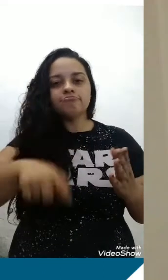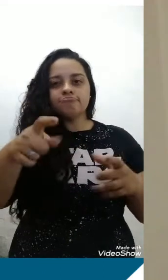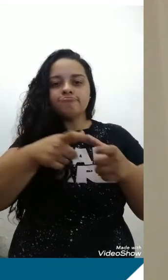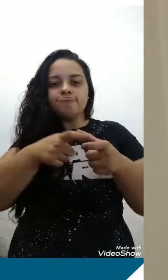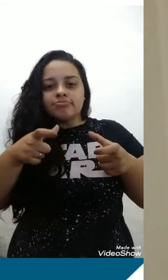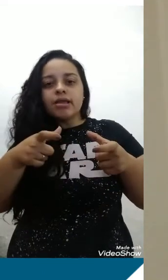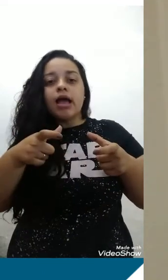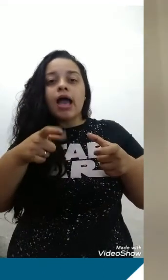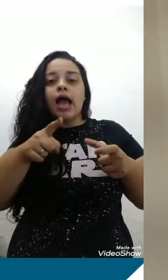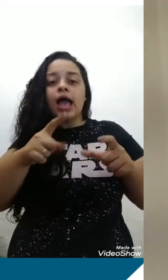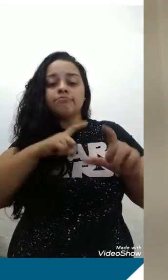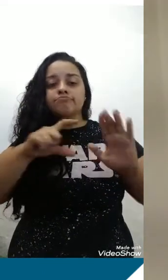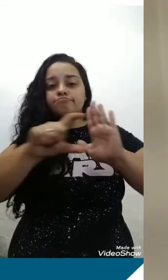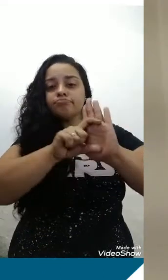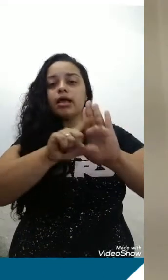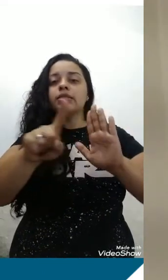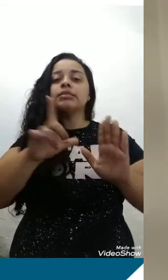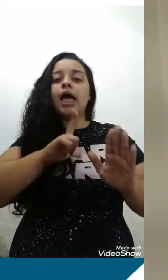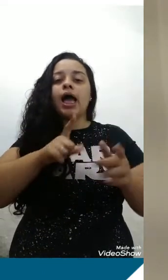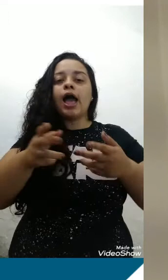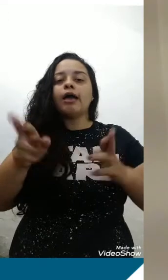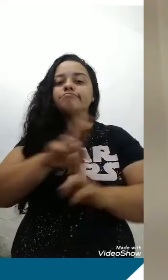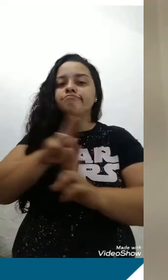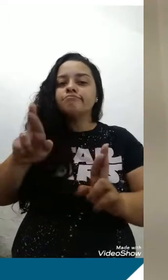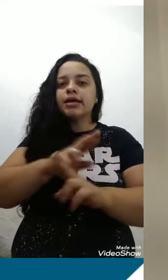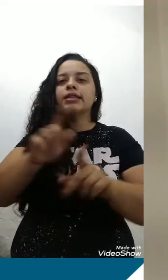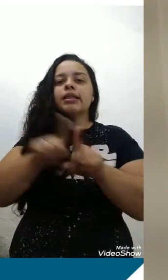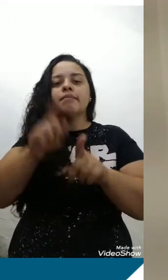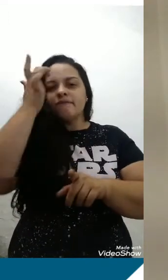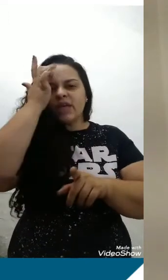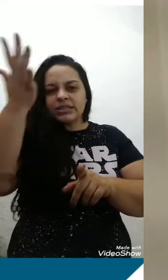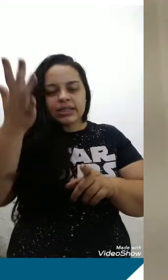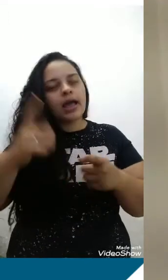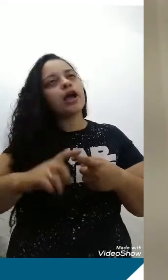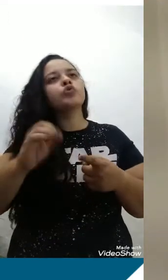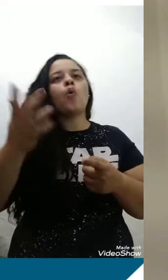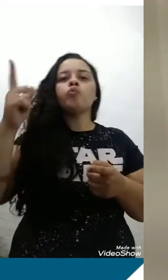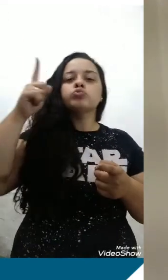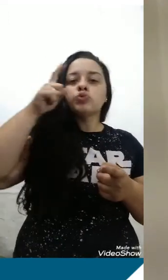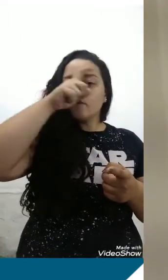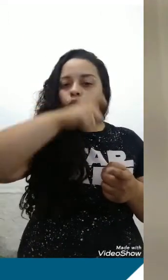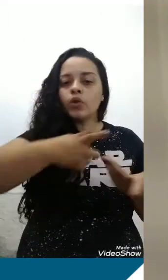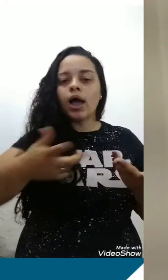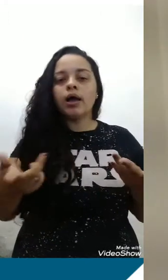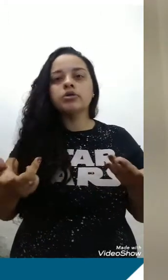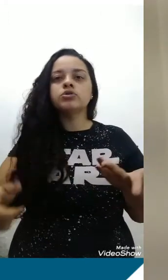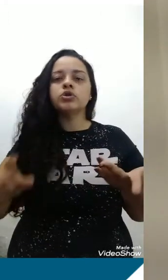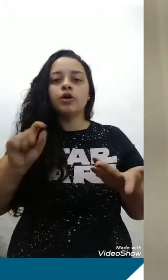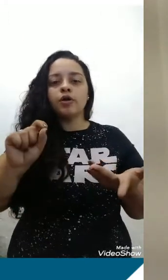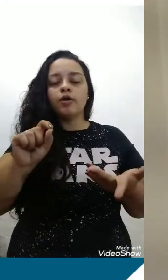Essa grandeza ela está associada também com a facilidade ou a